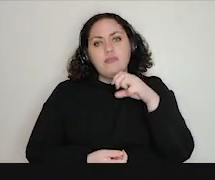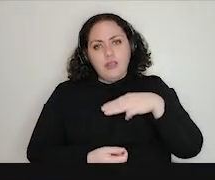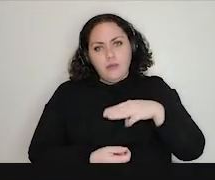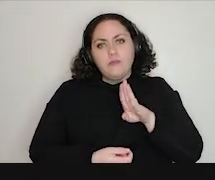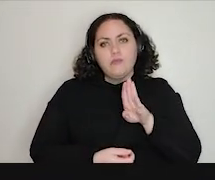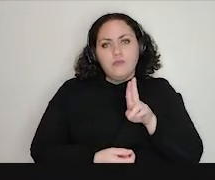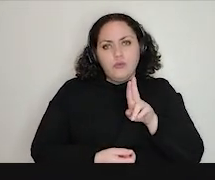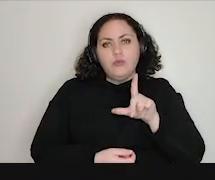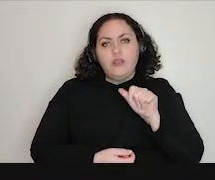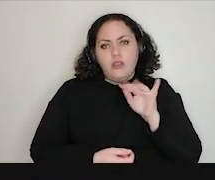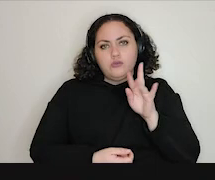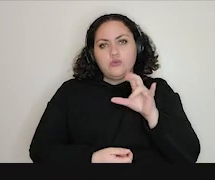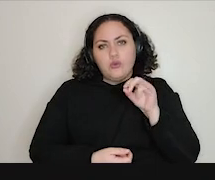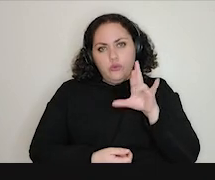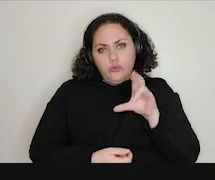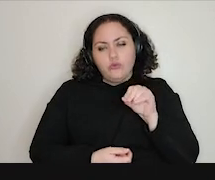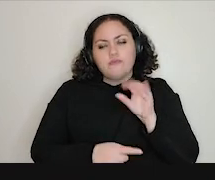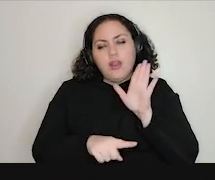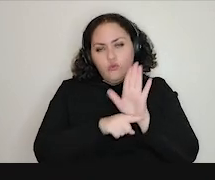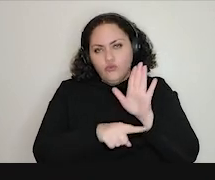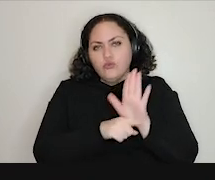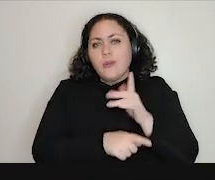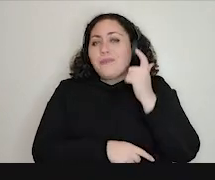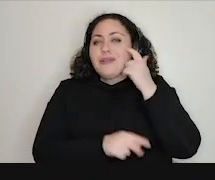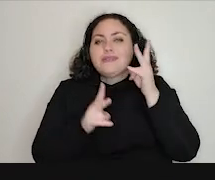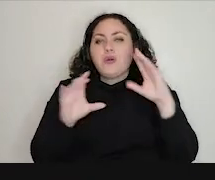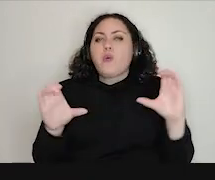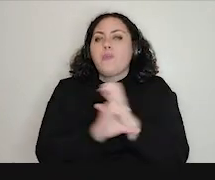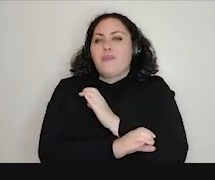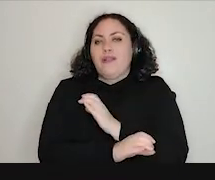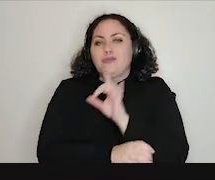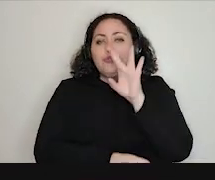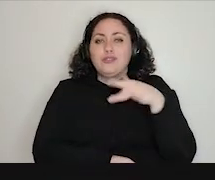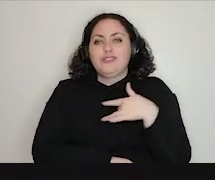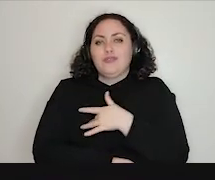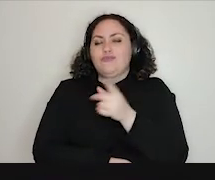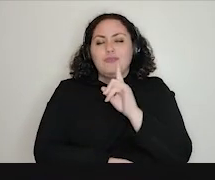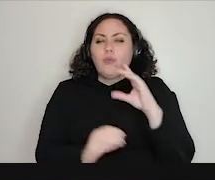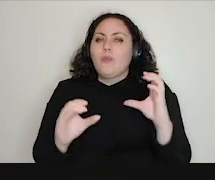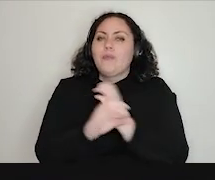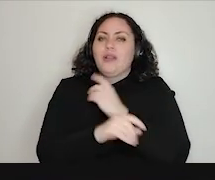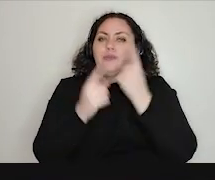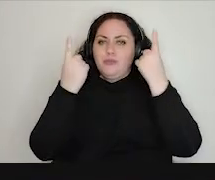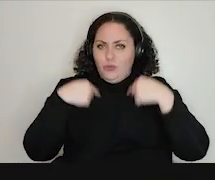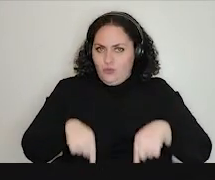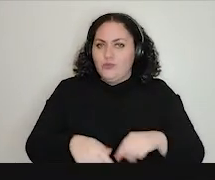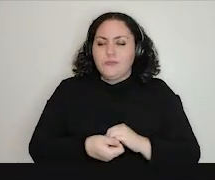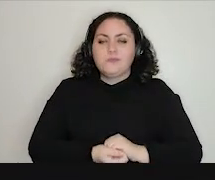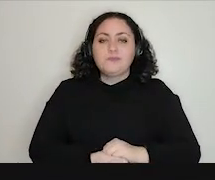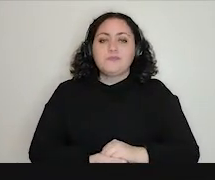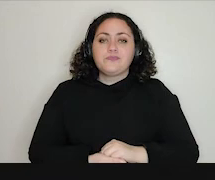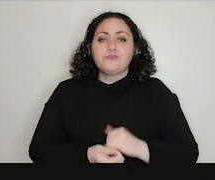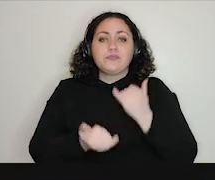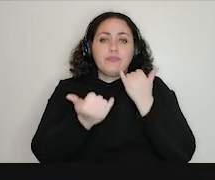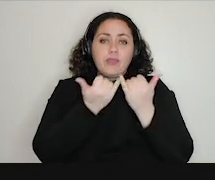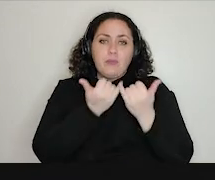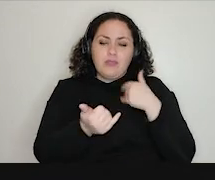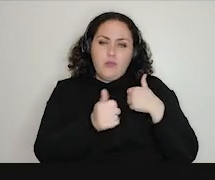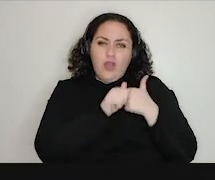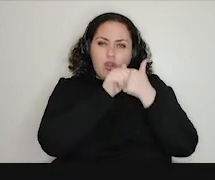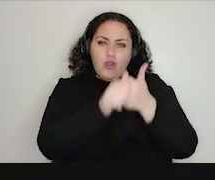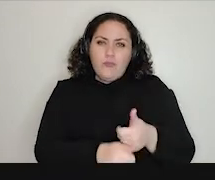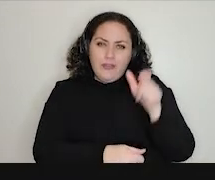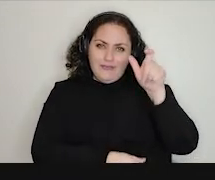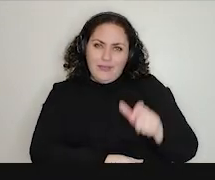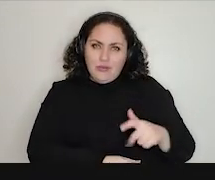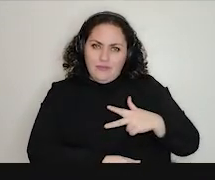com essa questão, a gente pensa na questão integral, né? Por exemplo, eu estou acompanhando uma paciente que